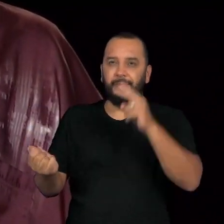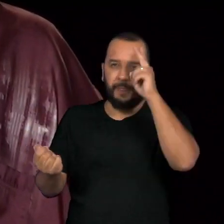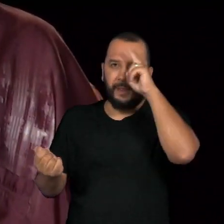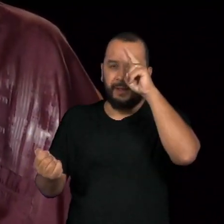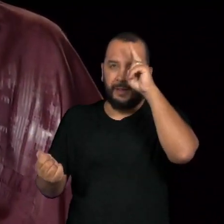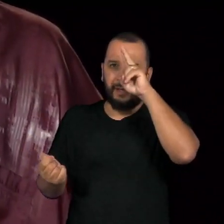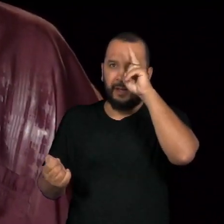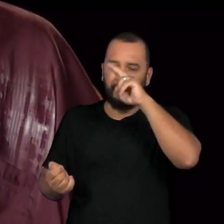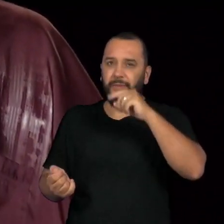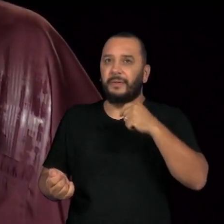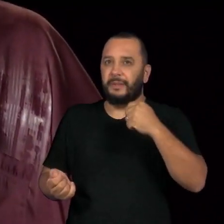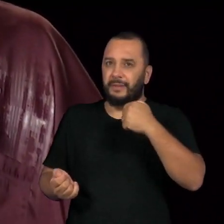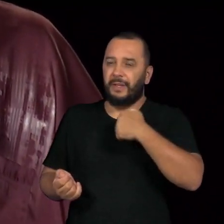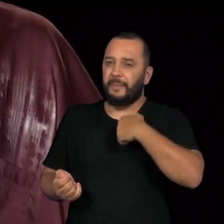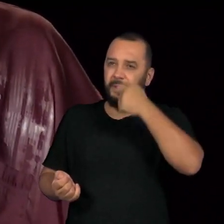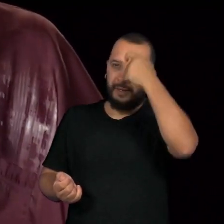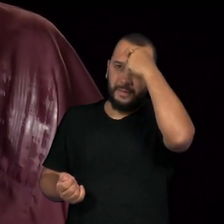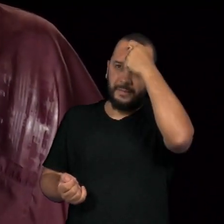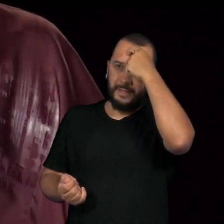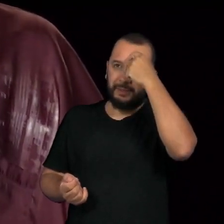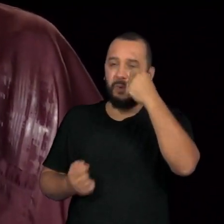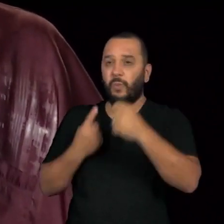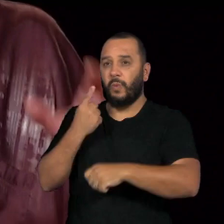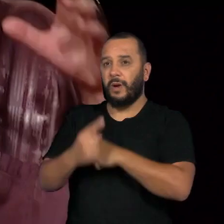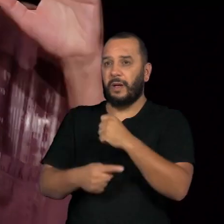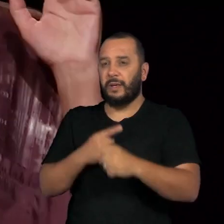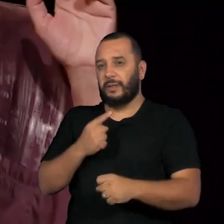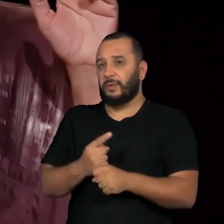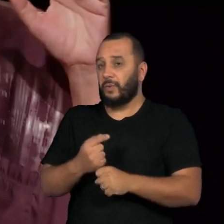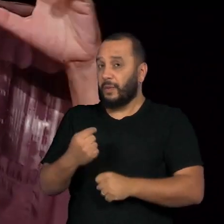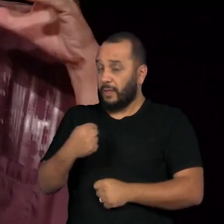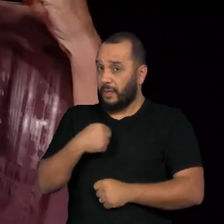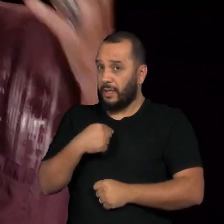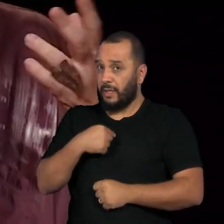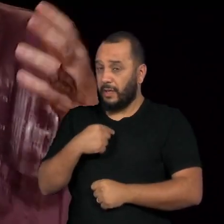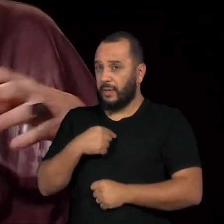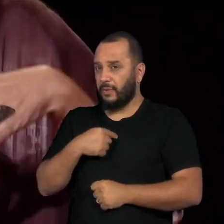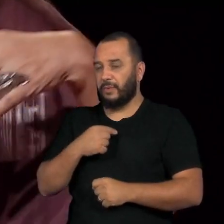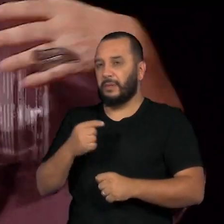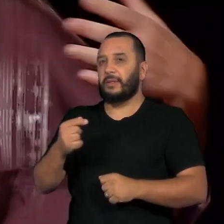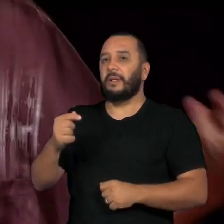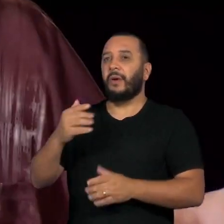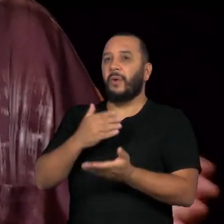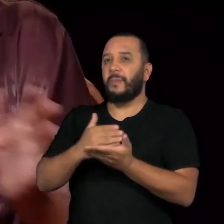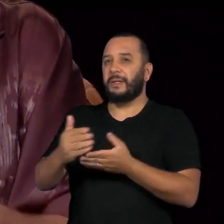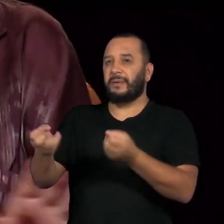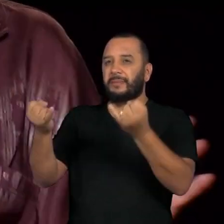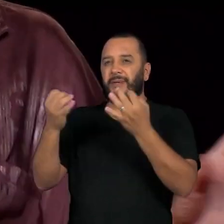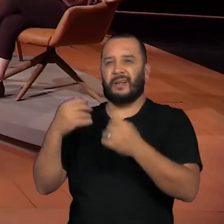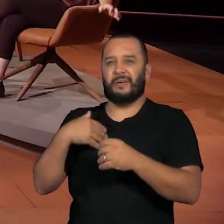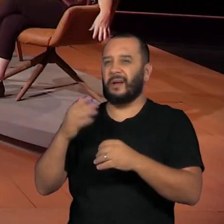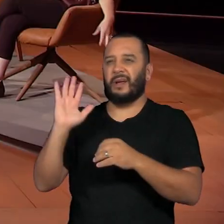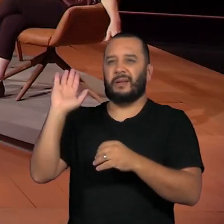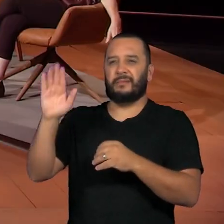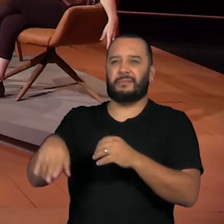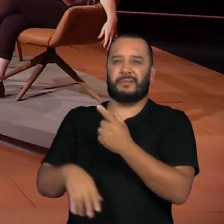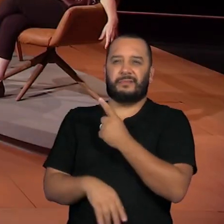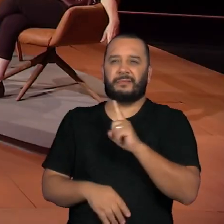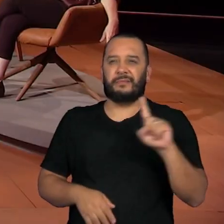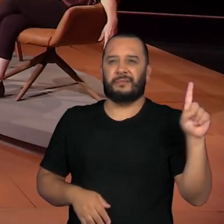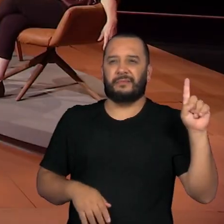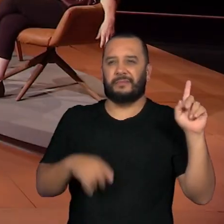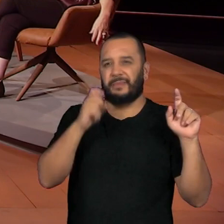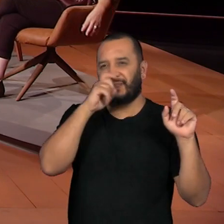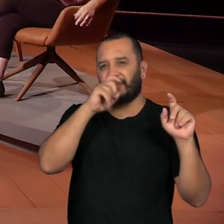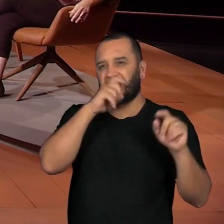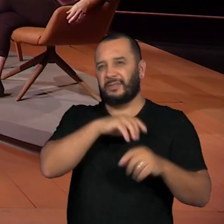fiquei muito tempo na minha cabeça, 1 ano, sem falar com meu pai. Sem falar não, mas sem ouvir. Quando ele começava, eu já saía, porque falava, lá vem